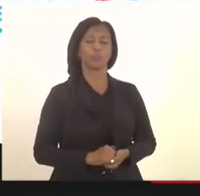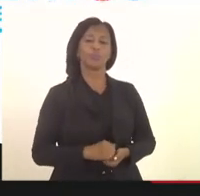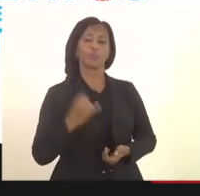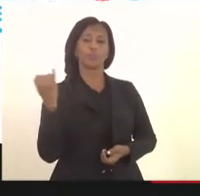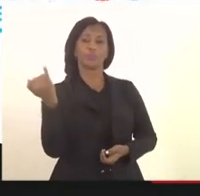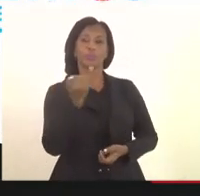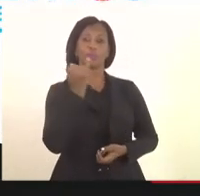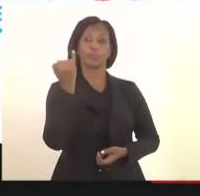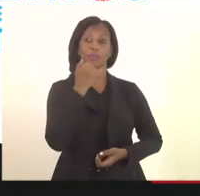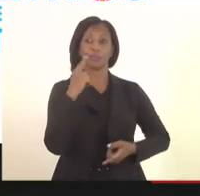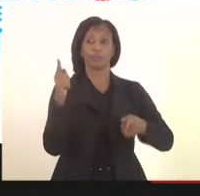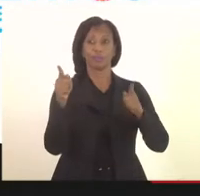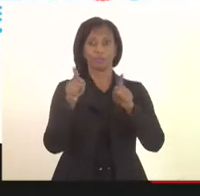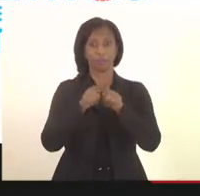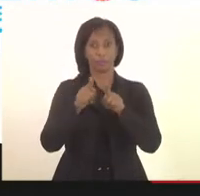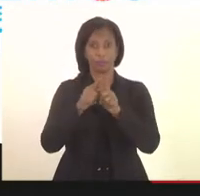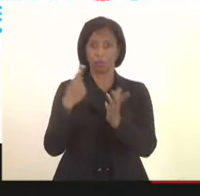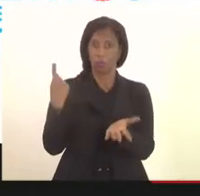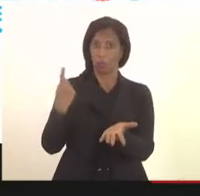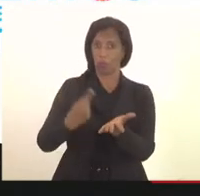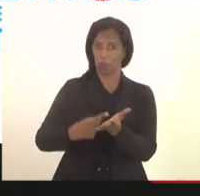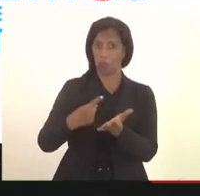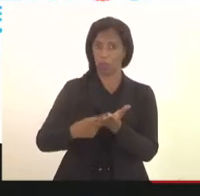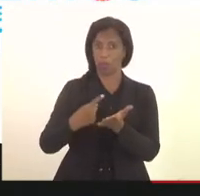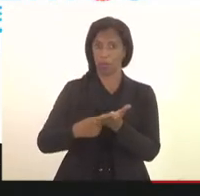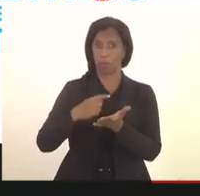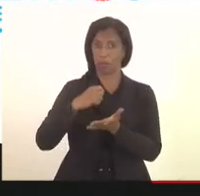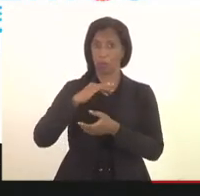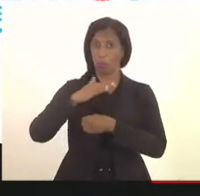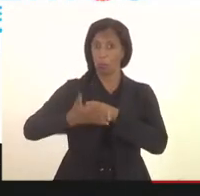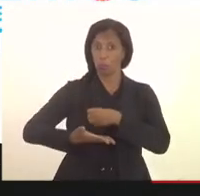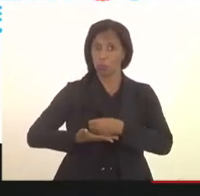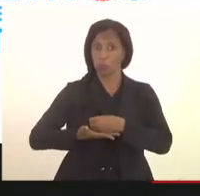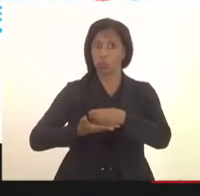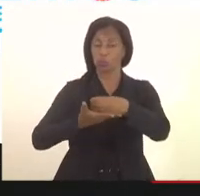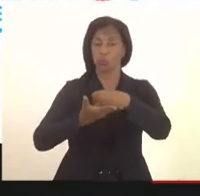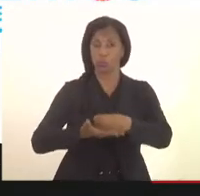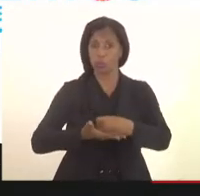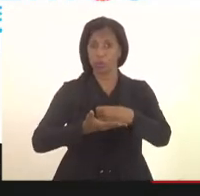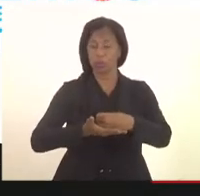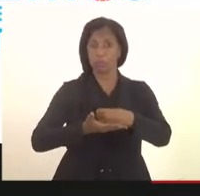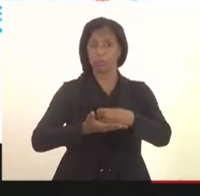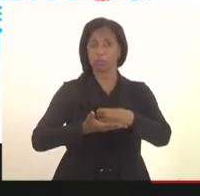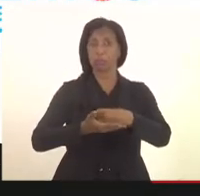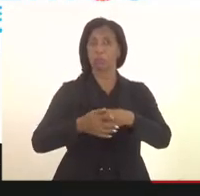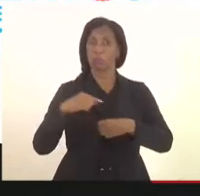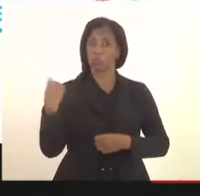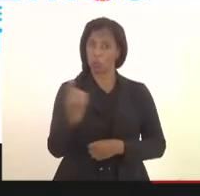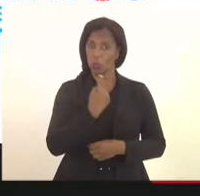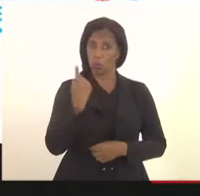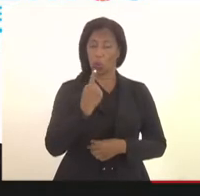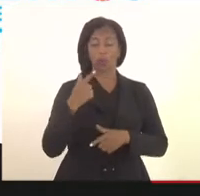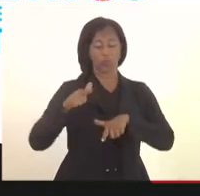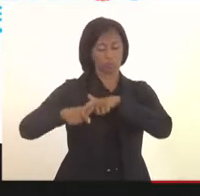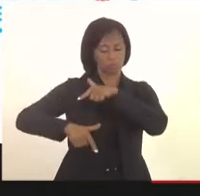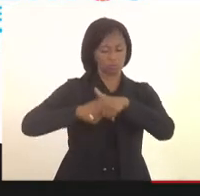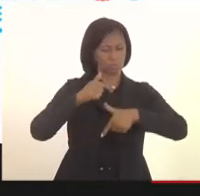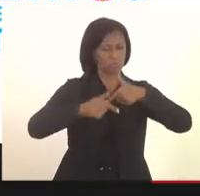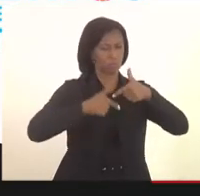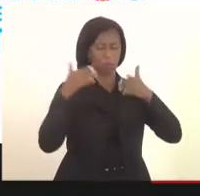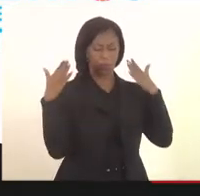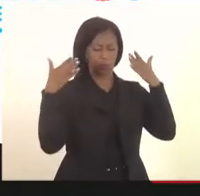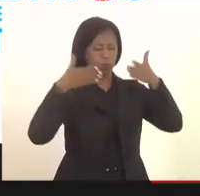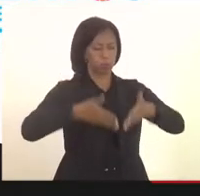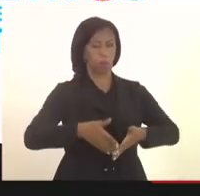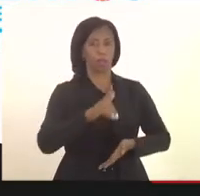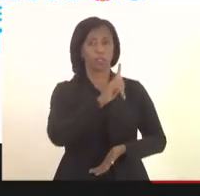Importante mencionar o nosso compromisso com a sustentabilidade. Nós temos uma atuação, seguimos um modelo global de atuação na